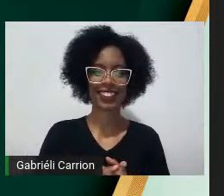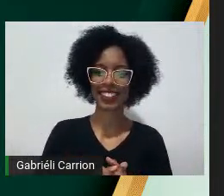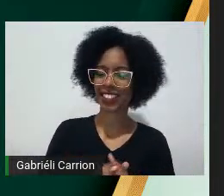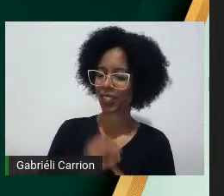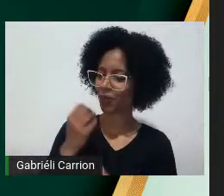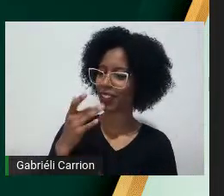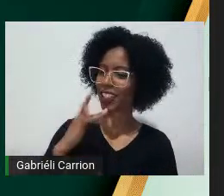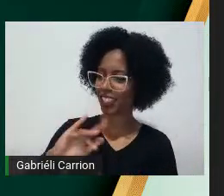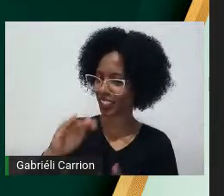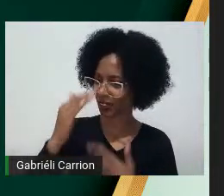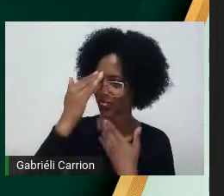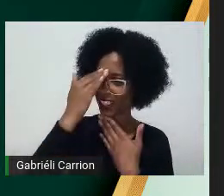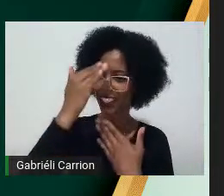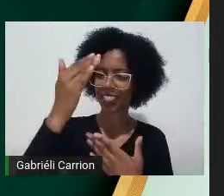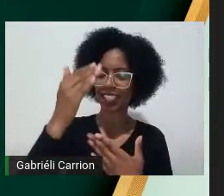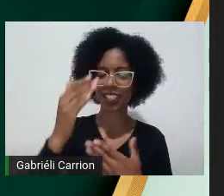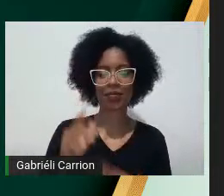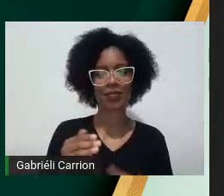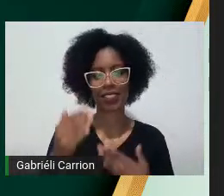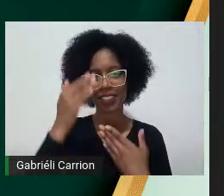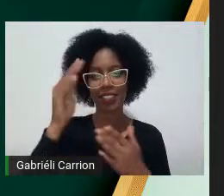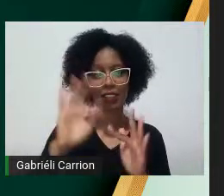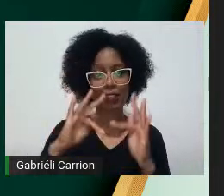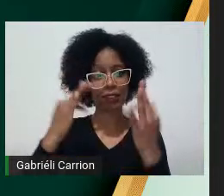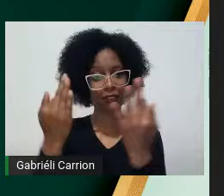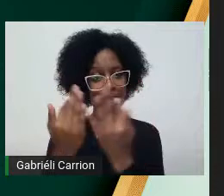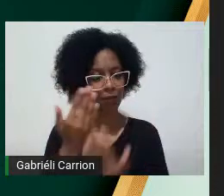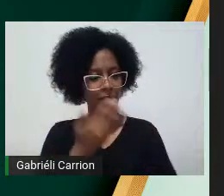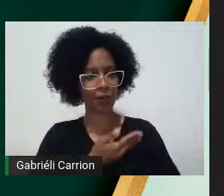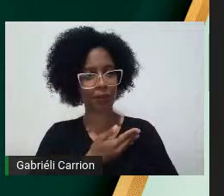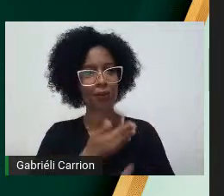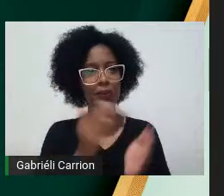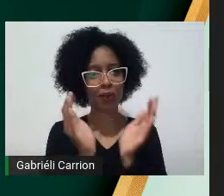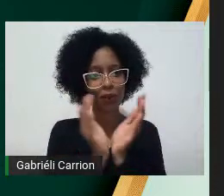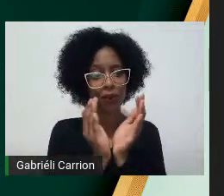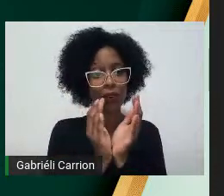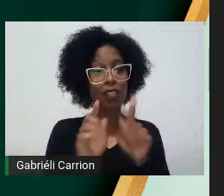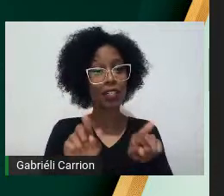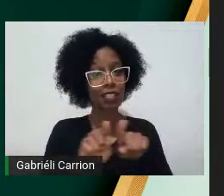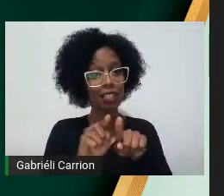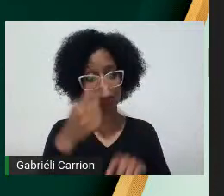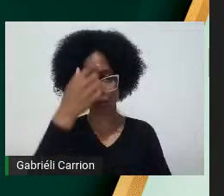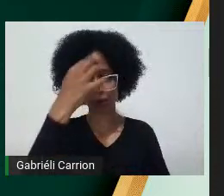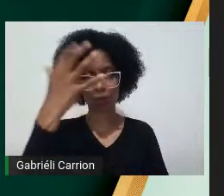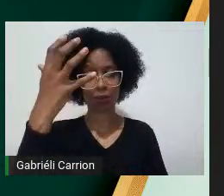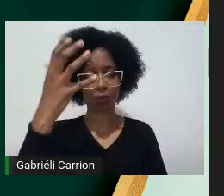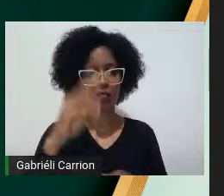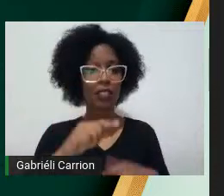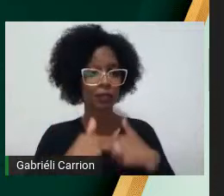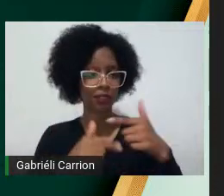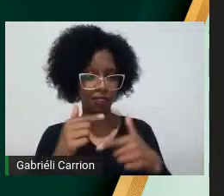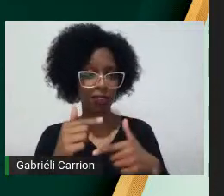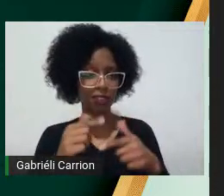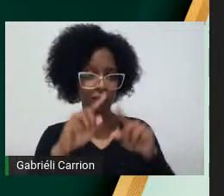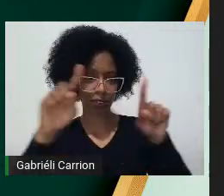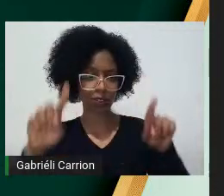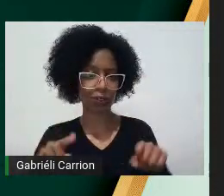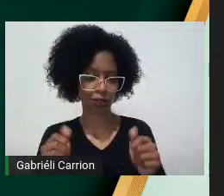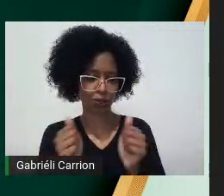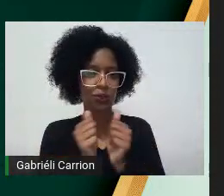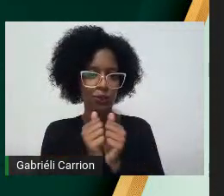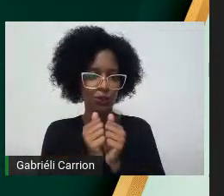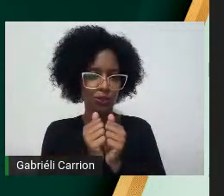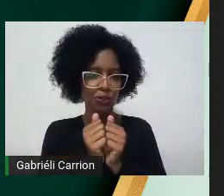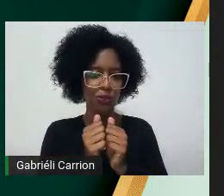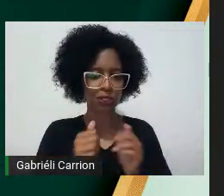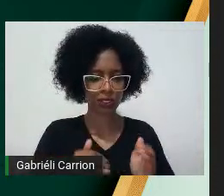obrigada. Agradeço a minha família, meus amigos e colegas, a Unipampa, seu corpo docente, terceirizados, e todos que estiveram comigo durante essa